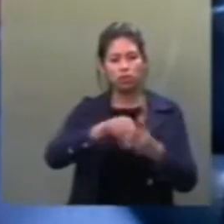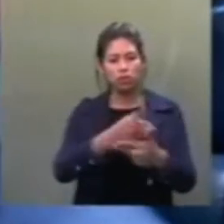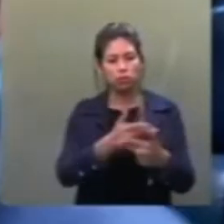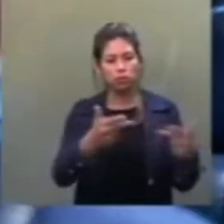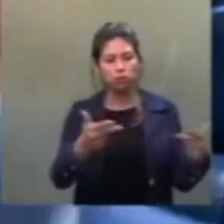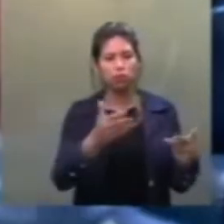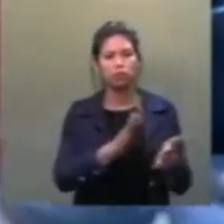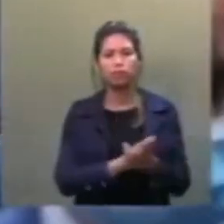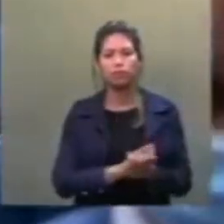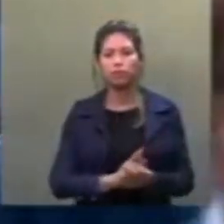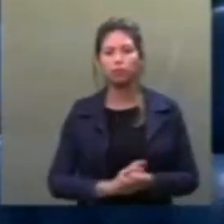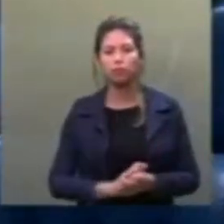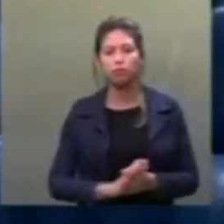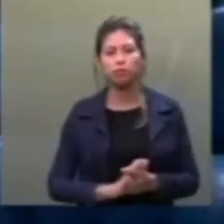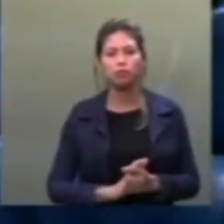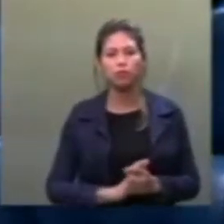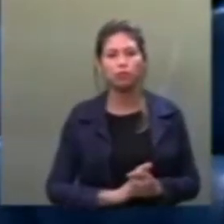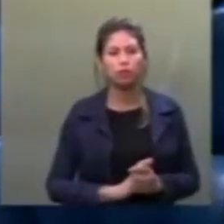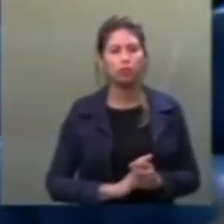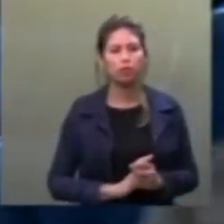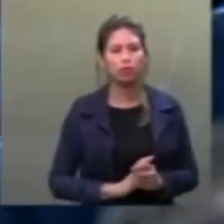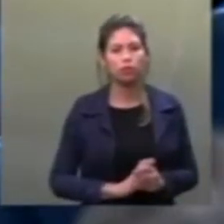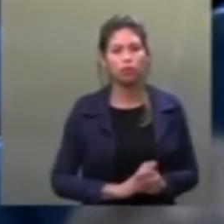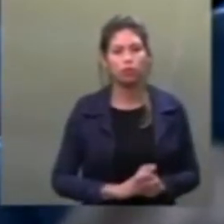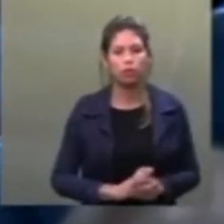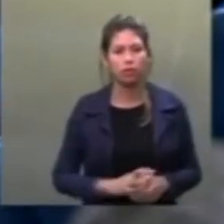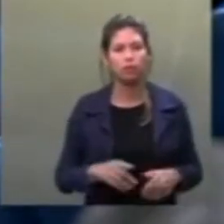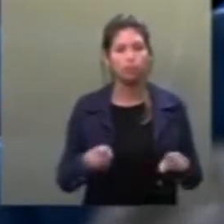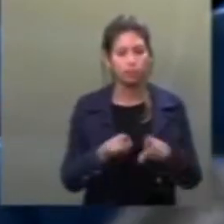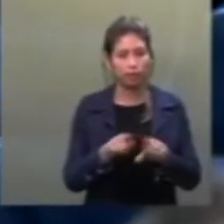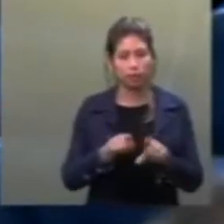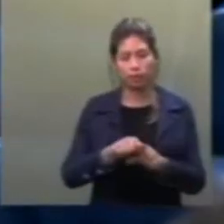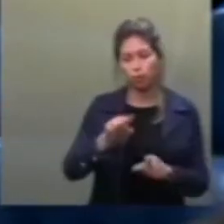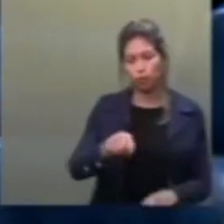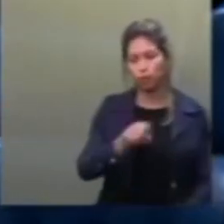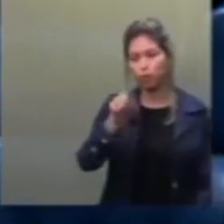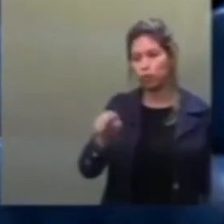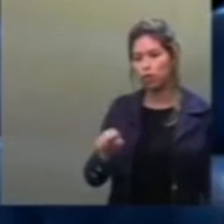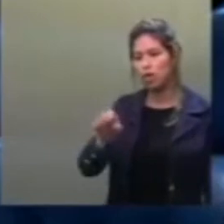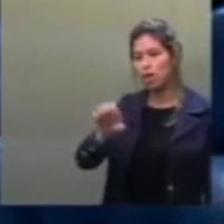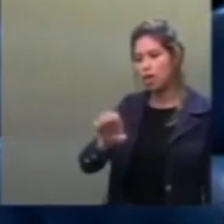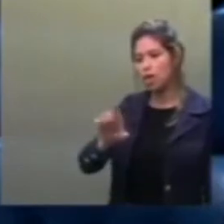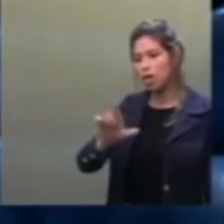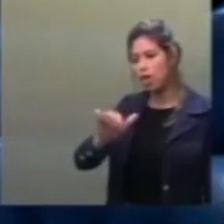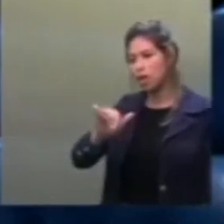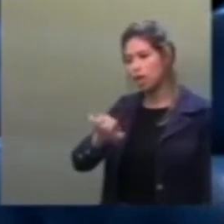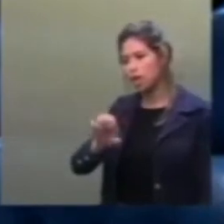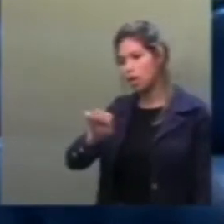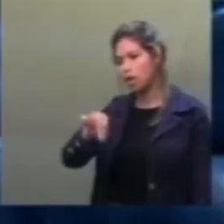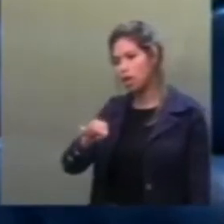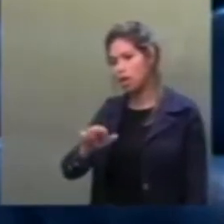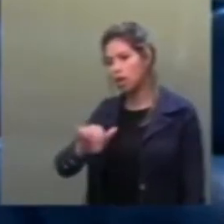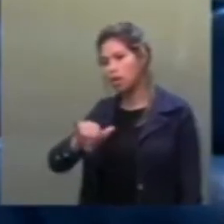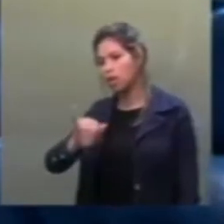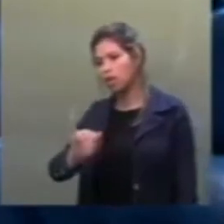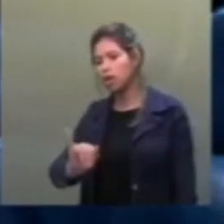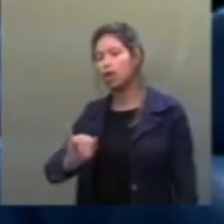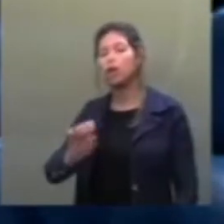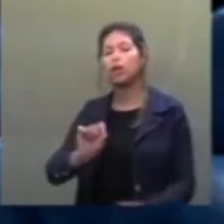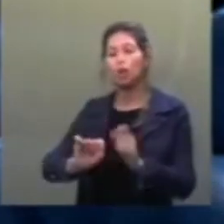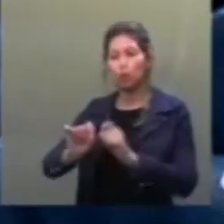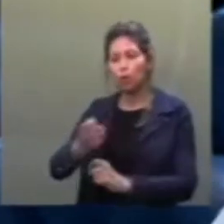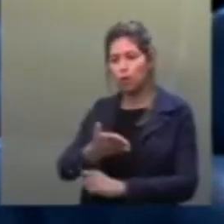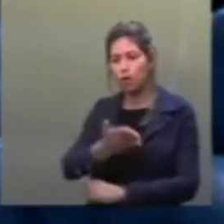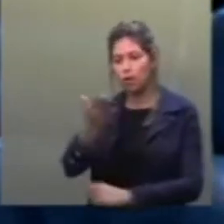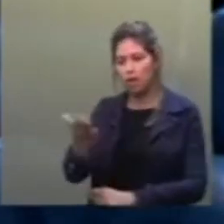também ao pastor Elienai que é o pastor mais proeminentes da família não é do casal irmã Áurea e